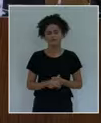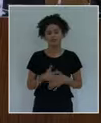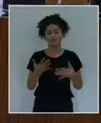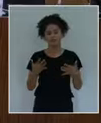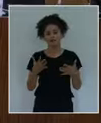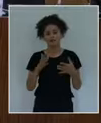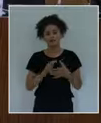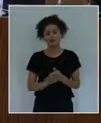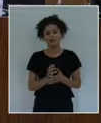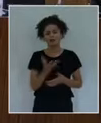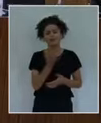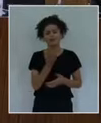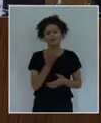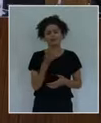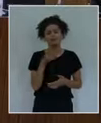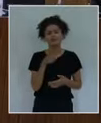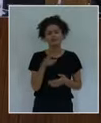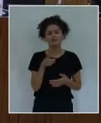eu queria que você,